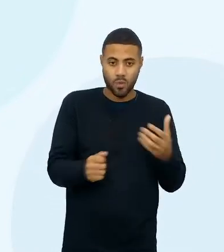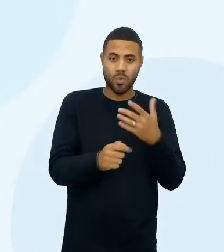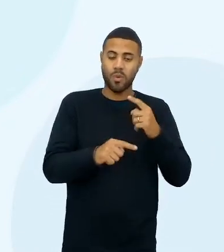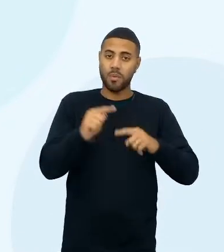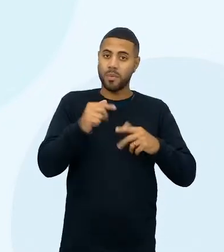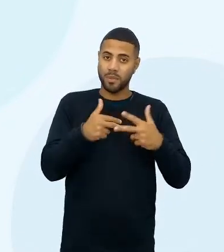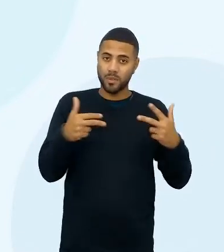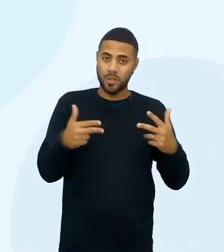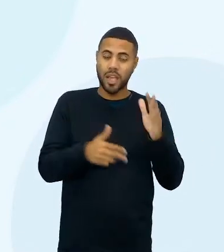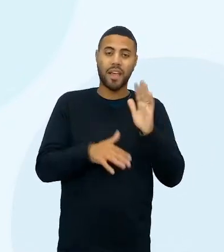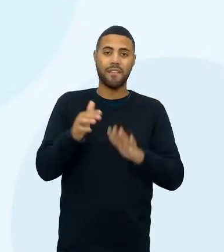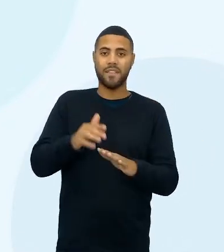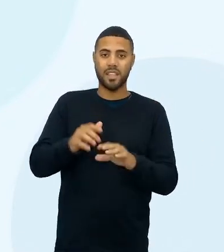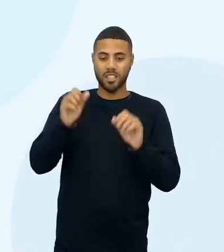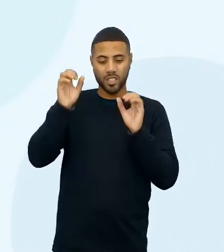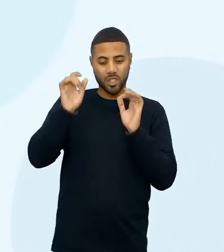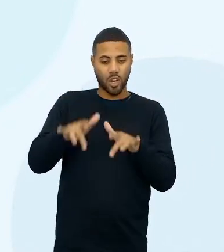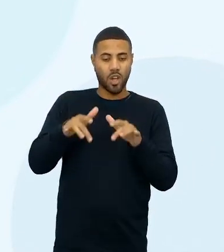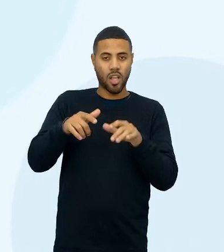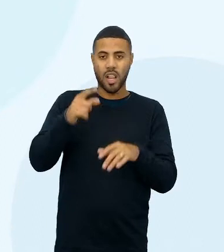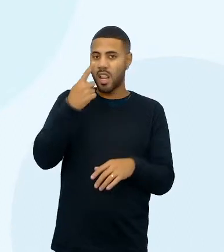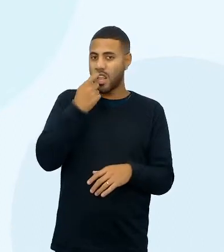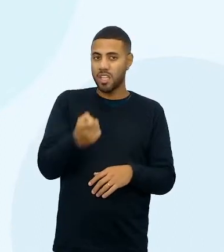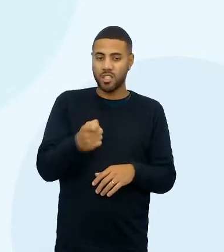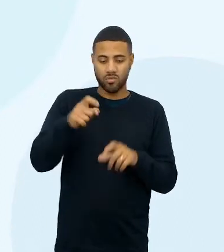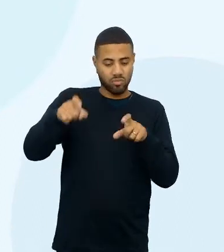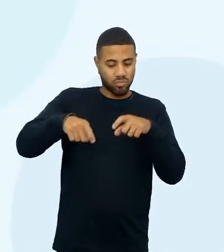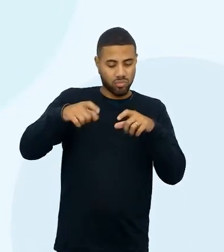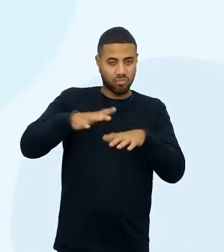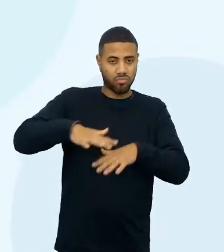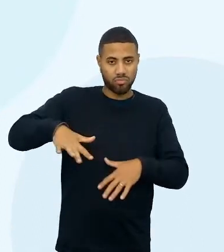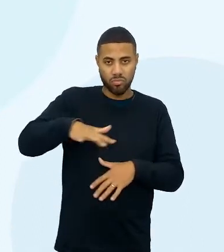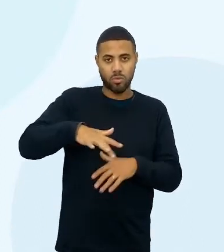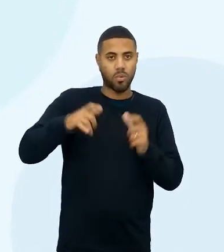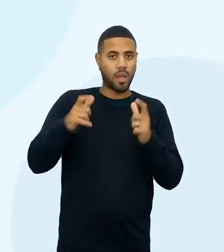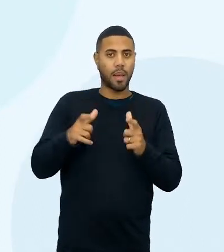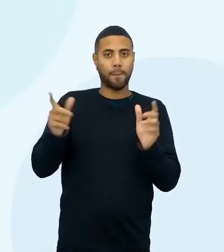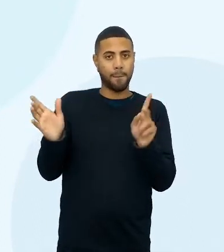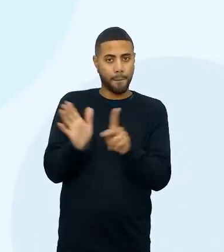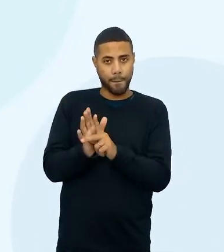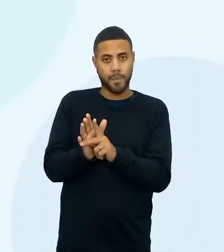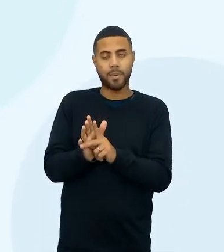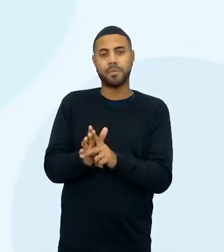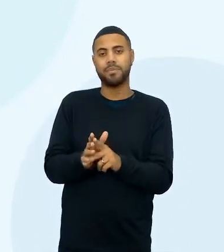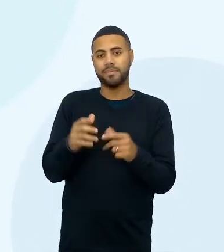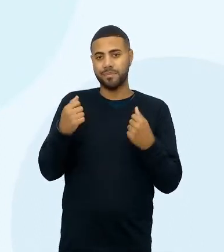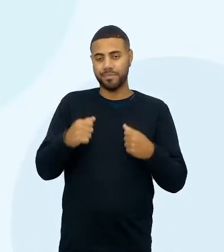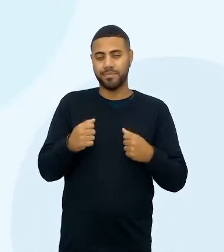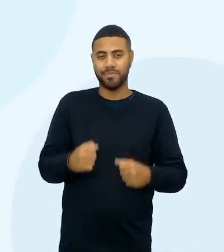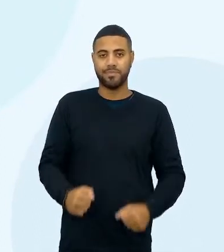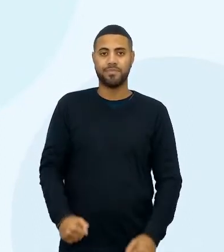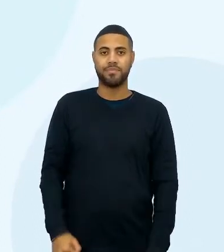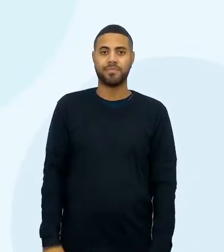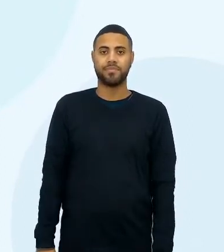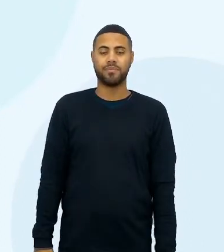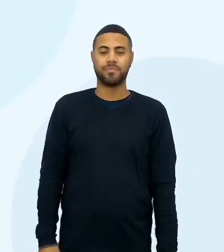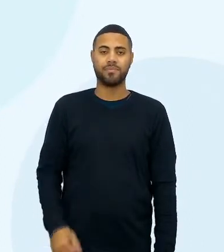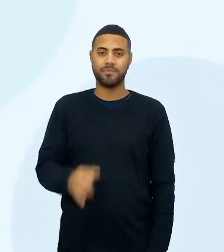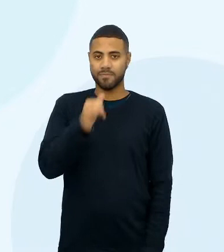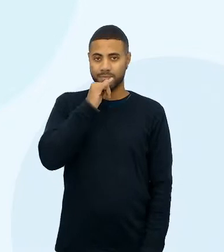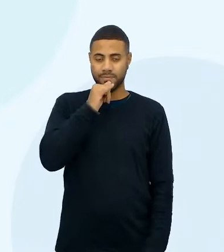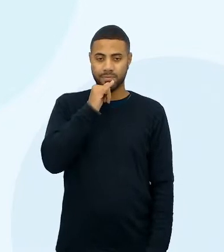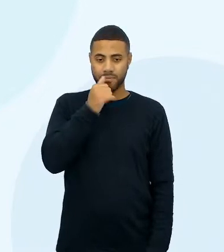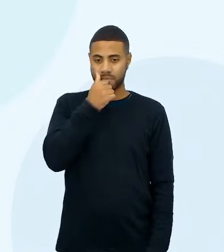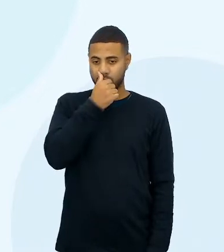local adequado, uma destinação final correta, ambientalmente correta. Por exemplo,